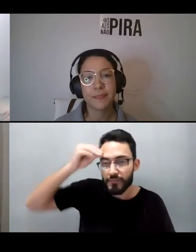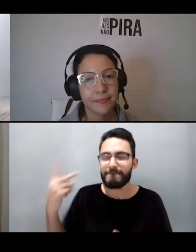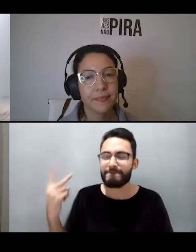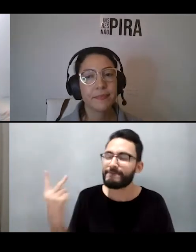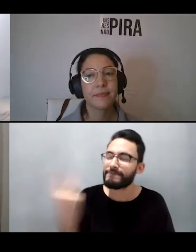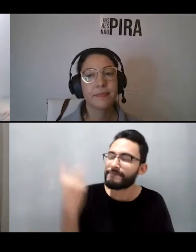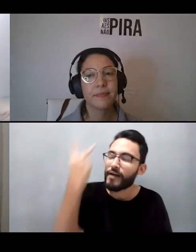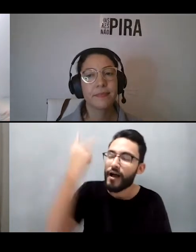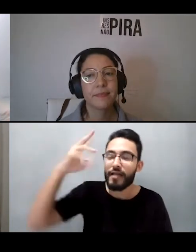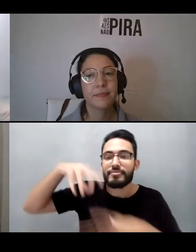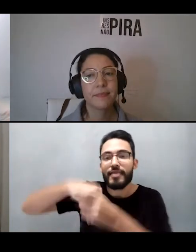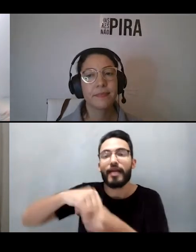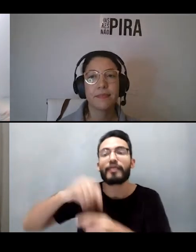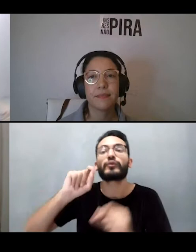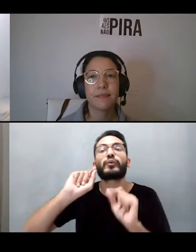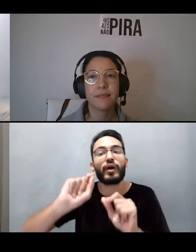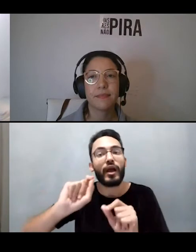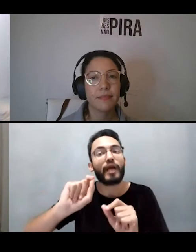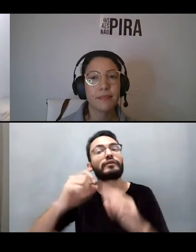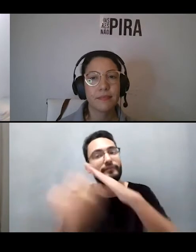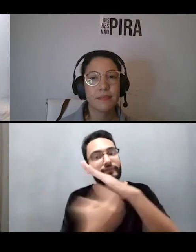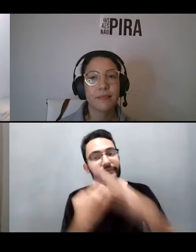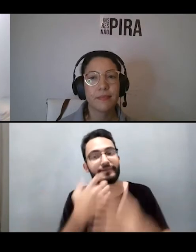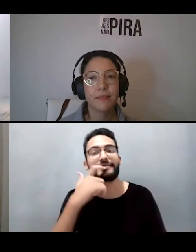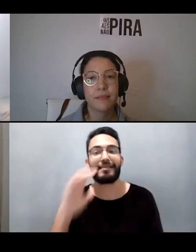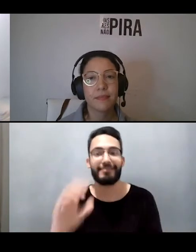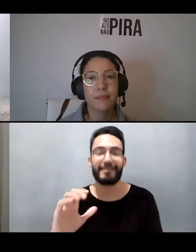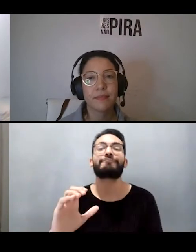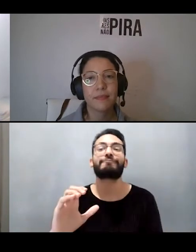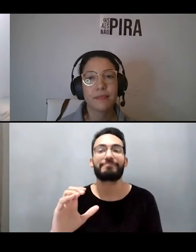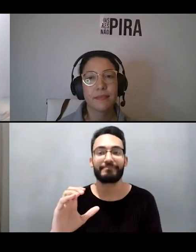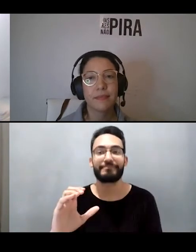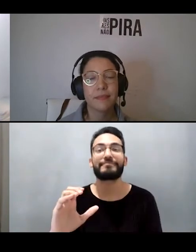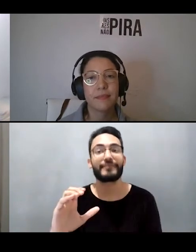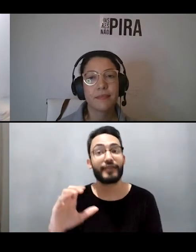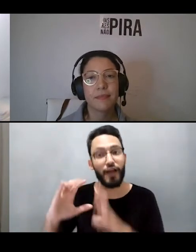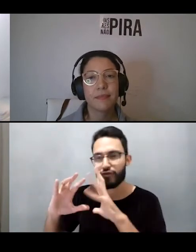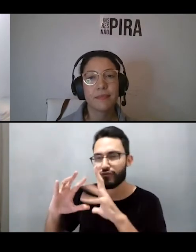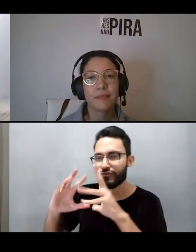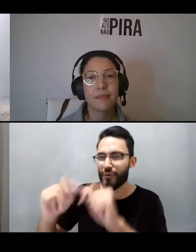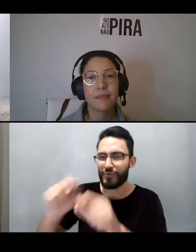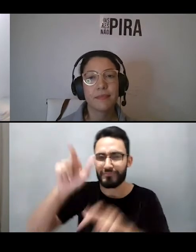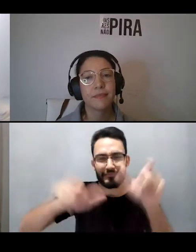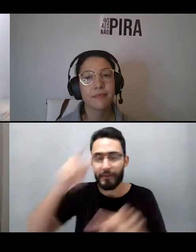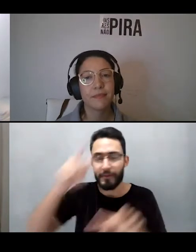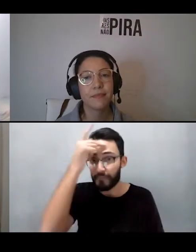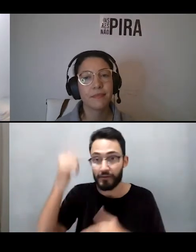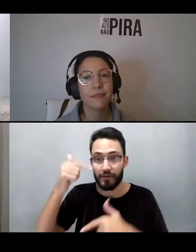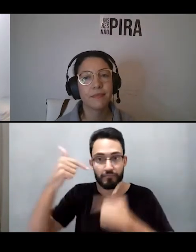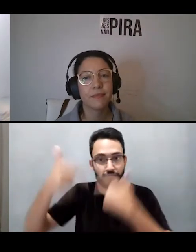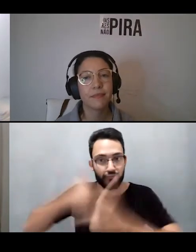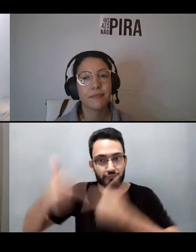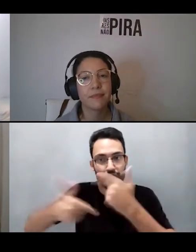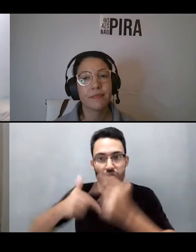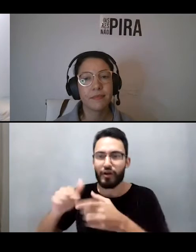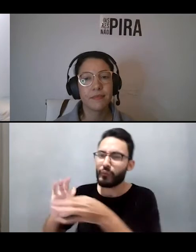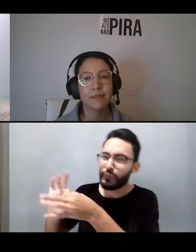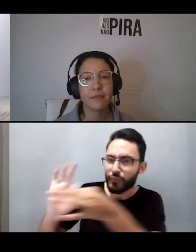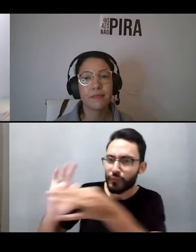os colaboradores dentro da C&T, né? Toda essa galera hoje trabalha totalmente de forma